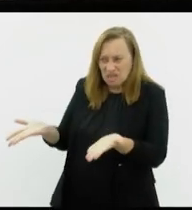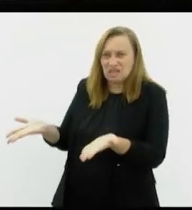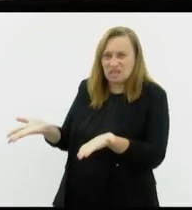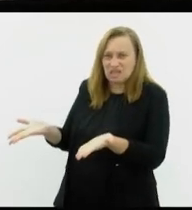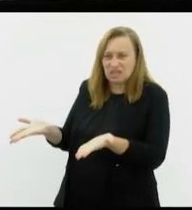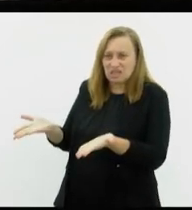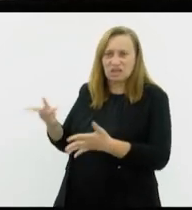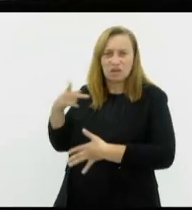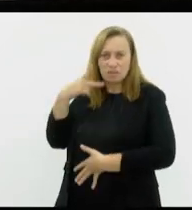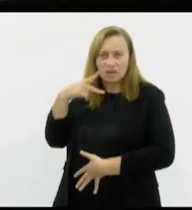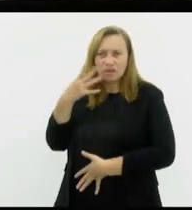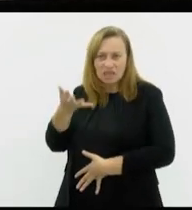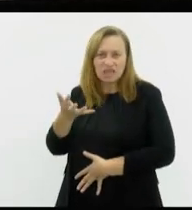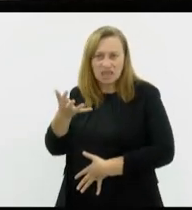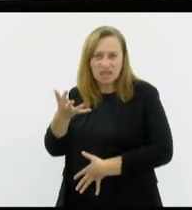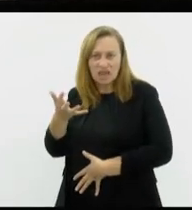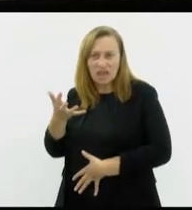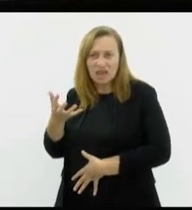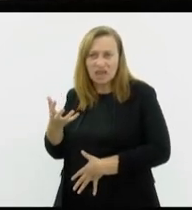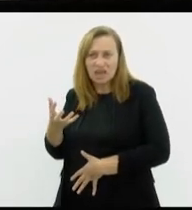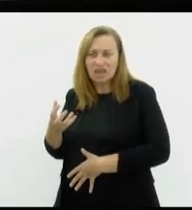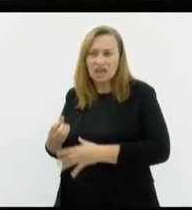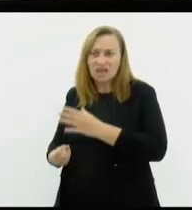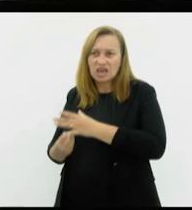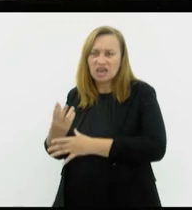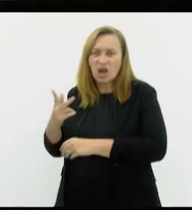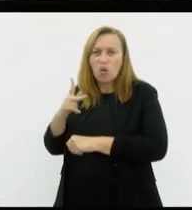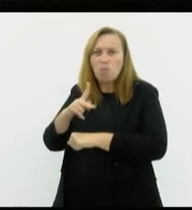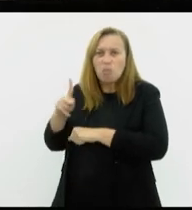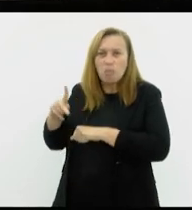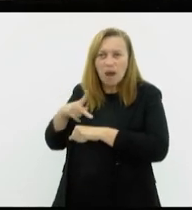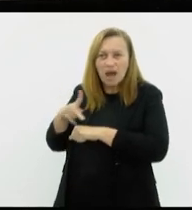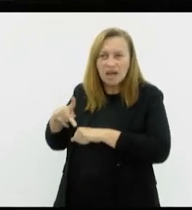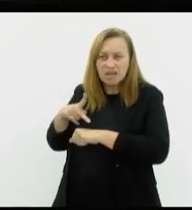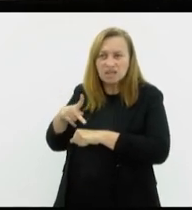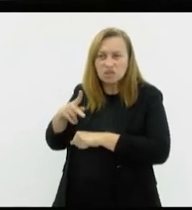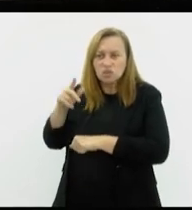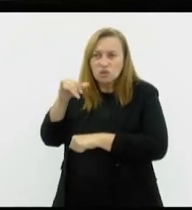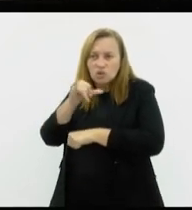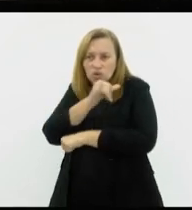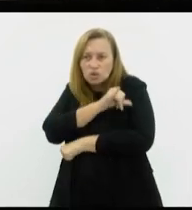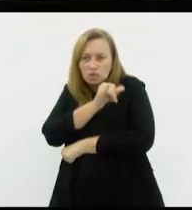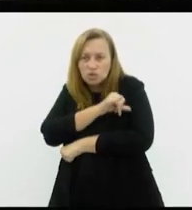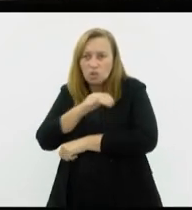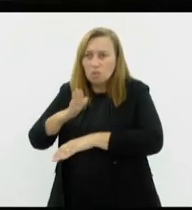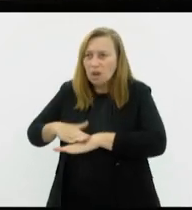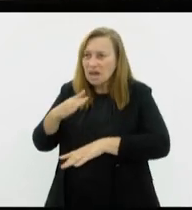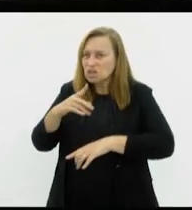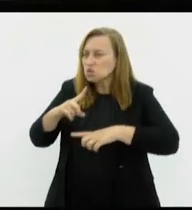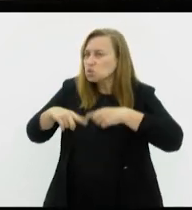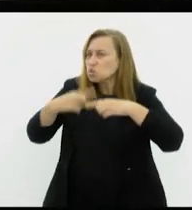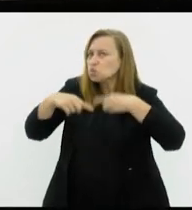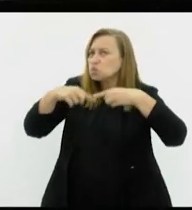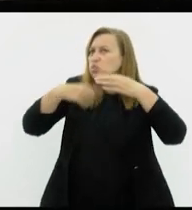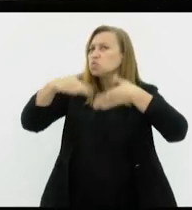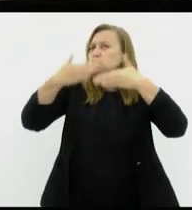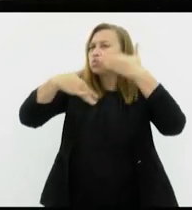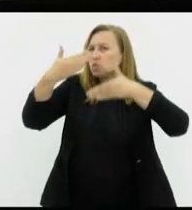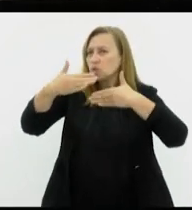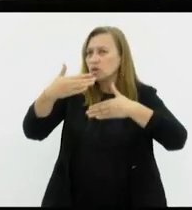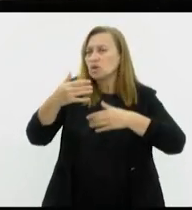Para todos esses parlamentares que querem construir um país e um Rio de Janeiro mais próspero, baseado sobre